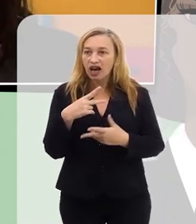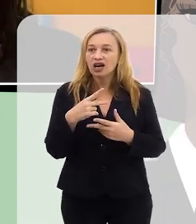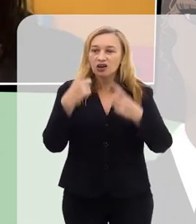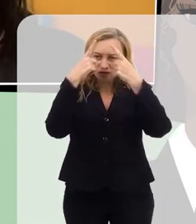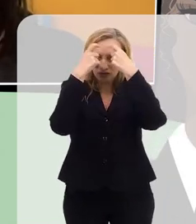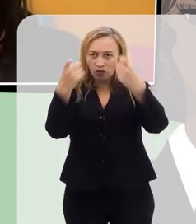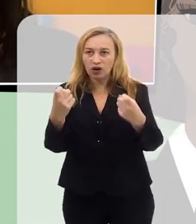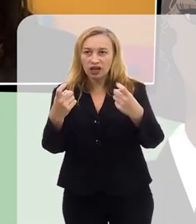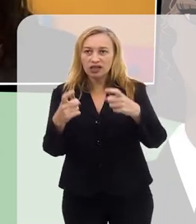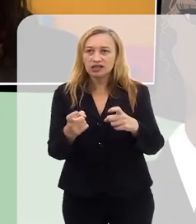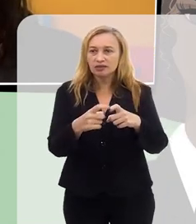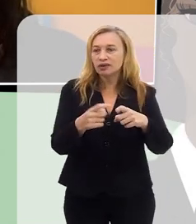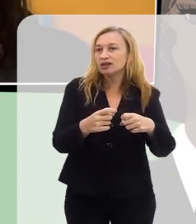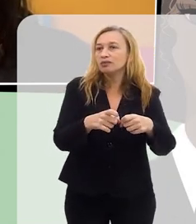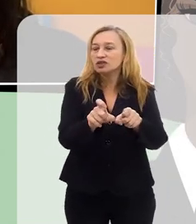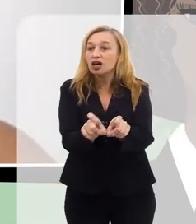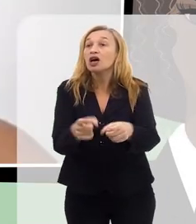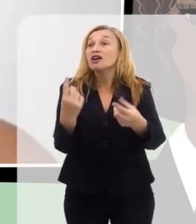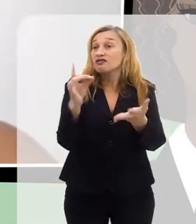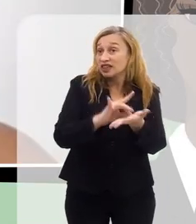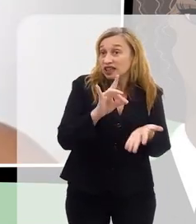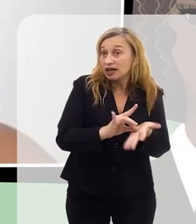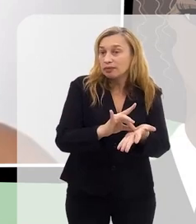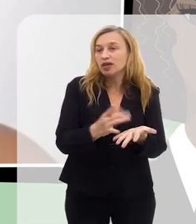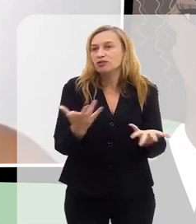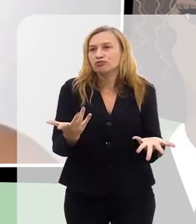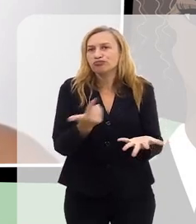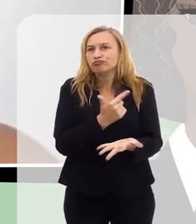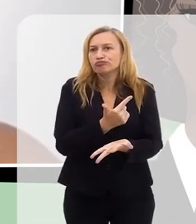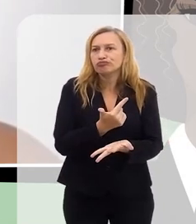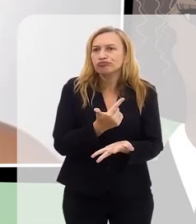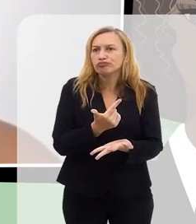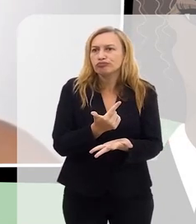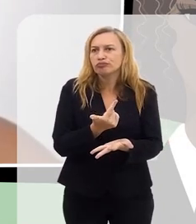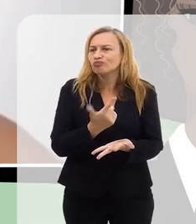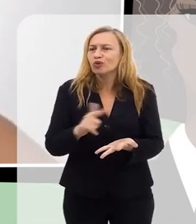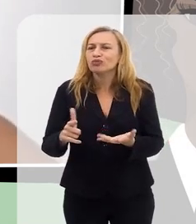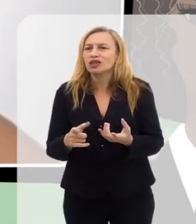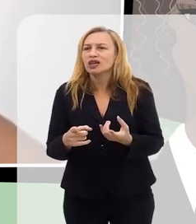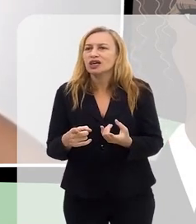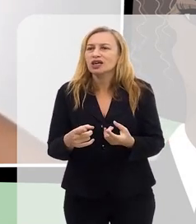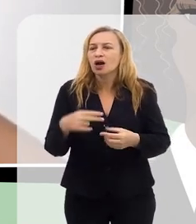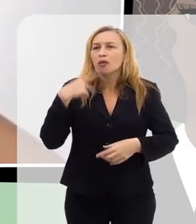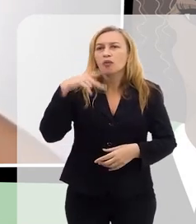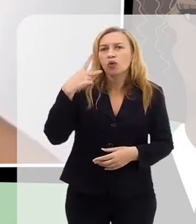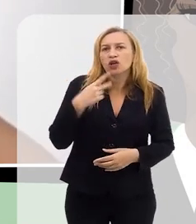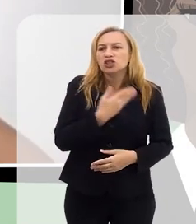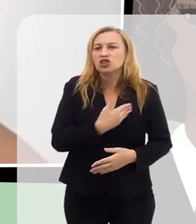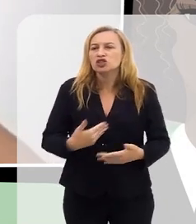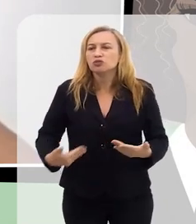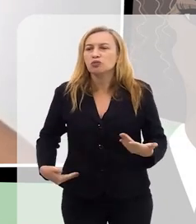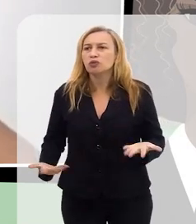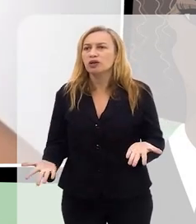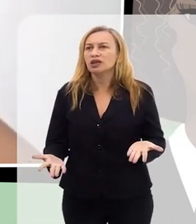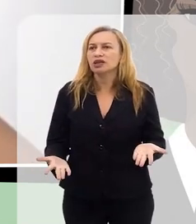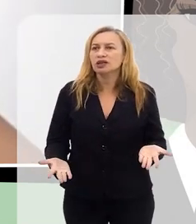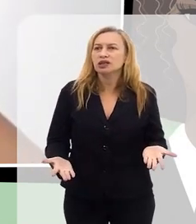falar sobre violência obstétrica, porque realmente a gente não tem políticas